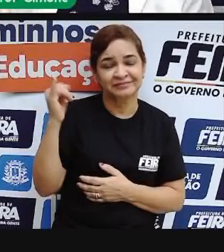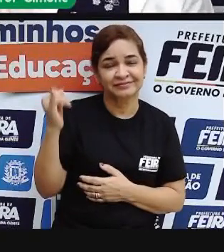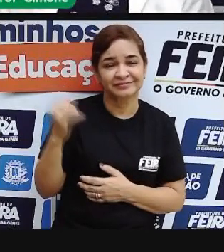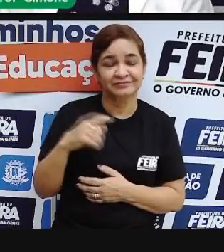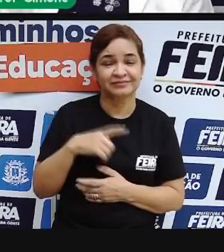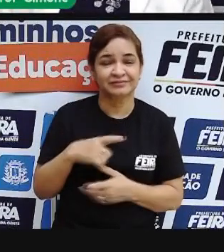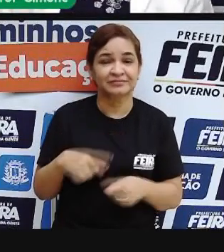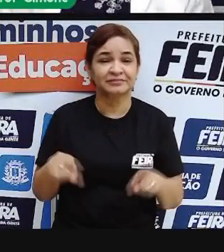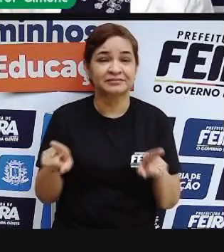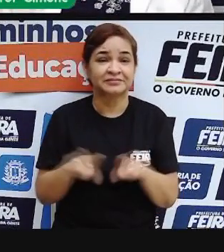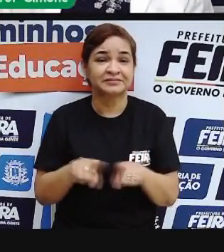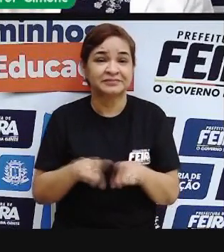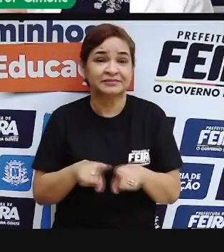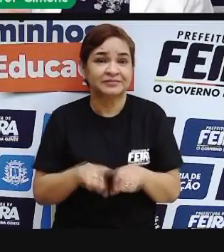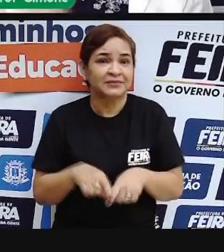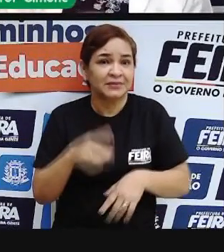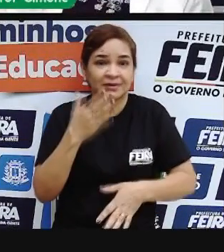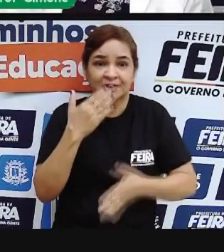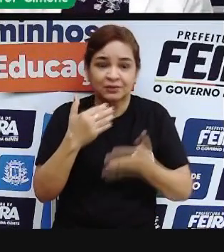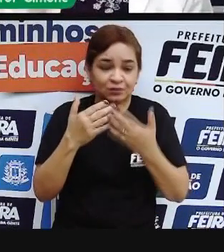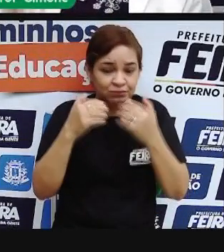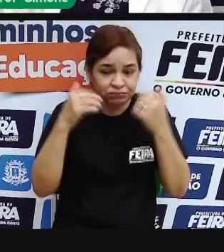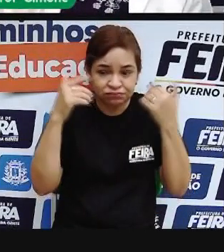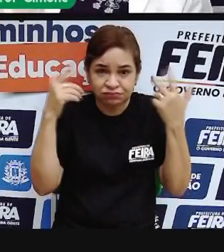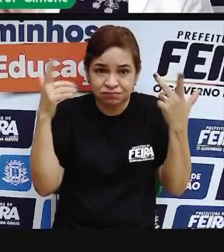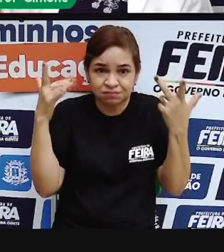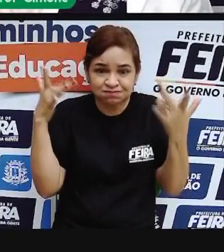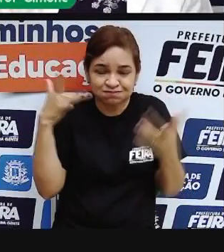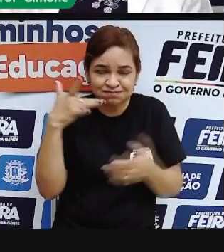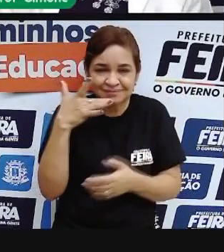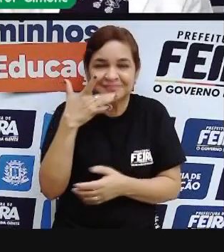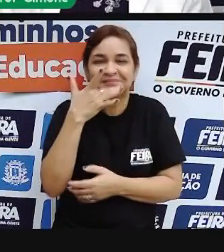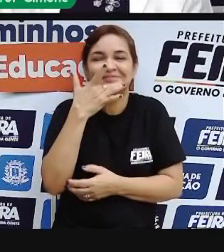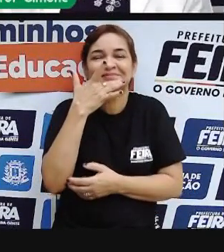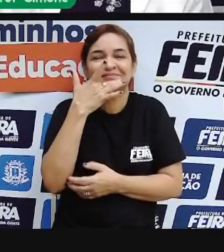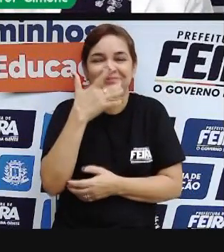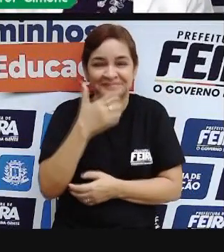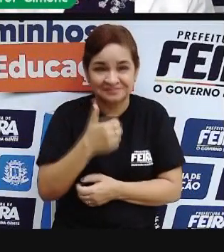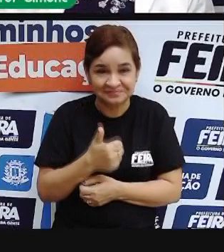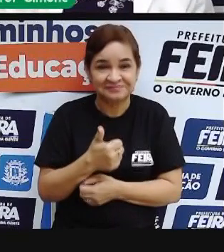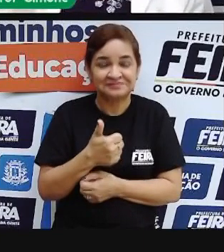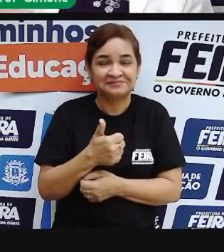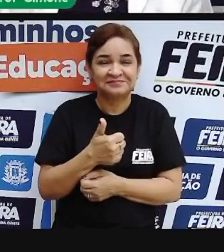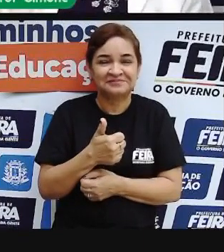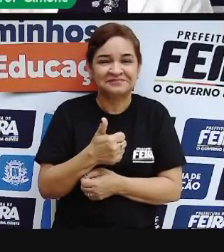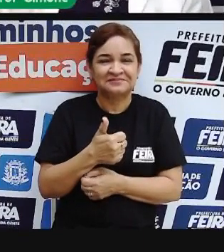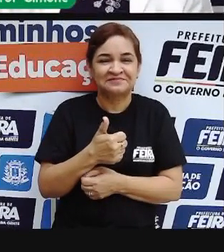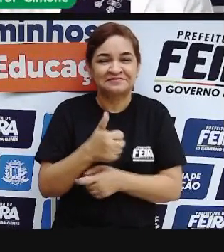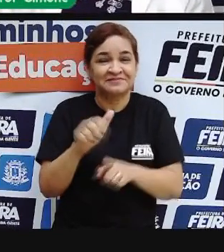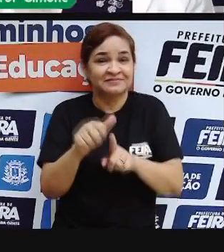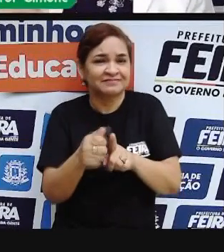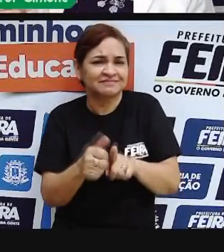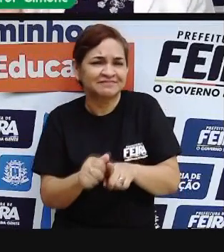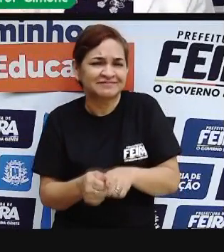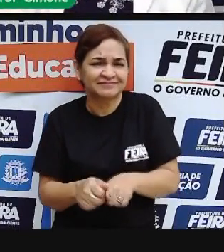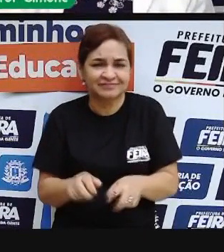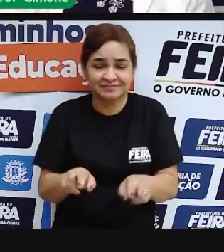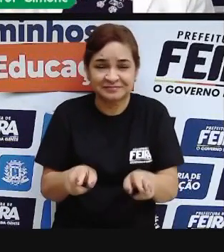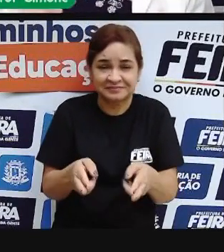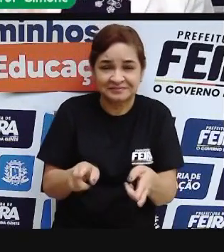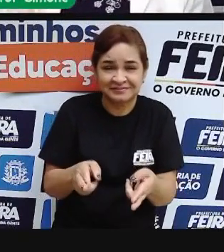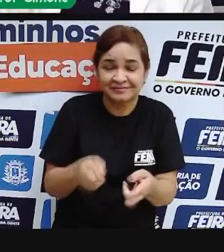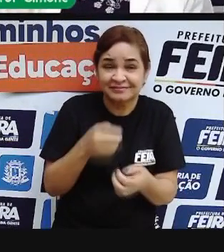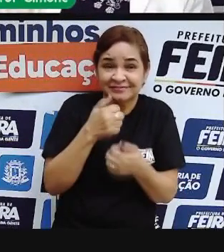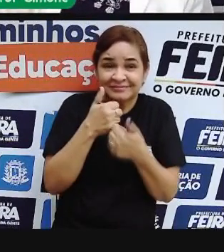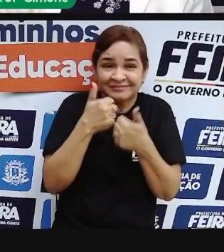a questão das comilanças, aquelas comidinhas feitas com milho, pamonha, né? O milho cozido, o milho assado, sempre tem